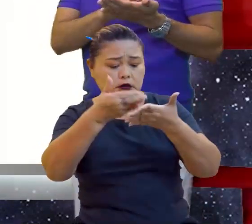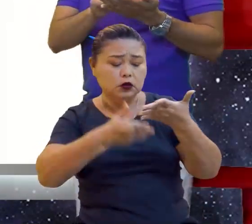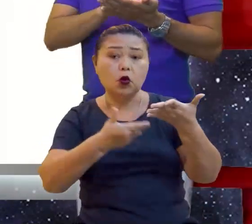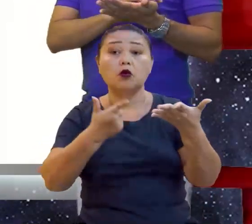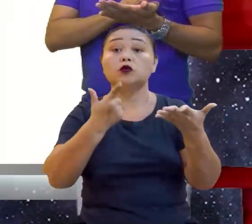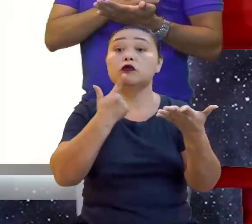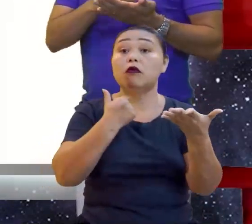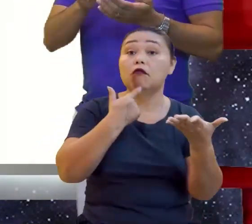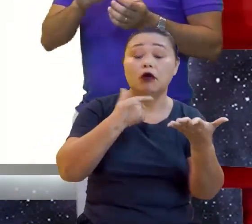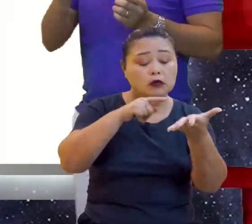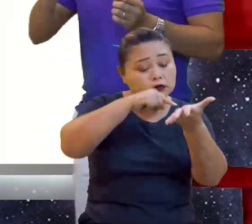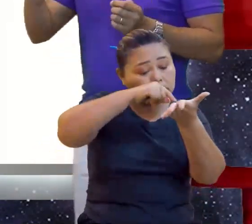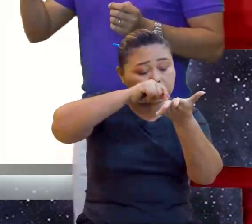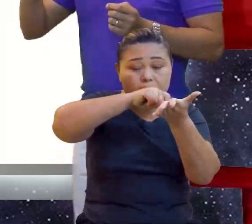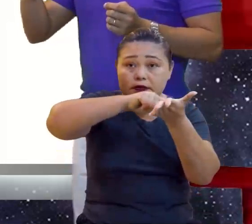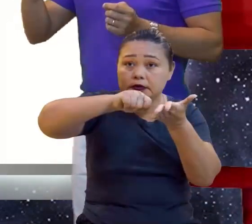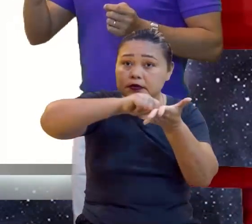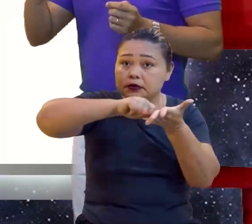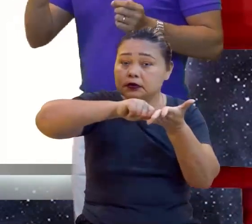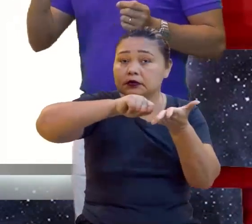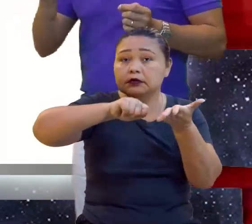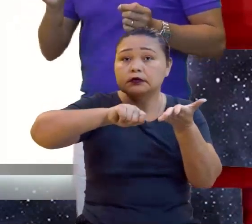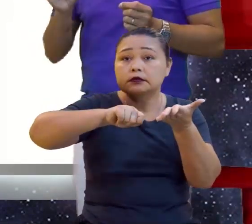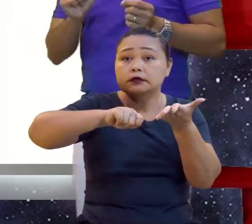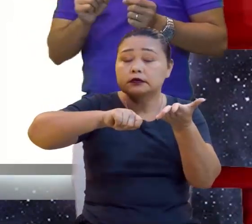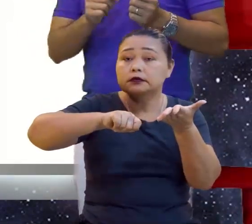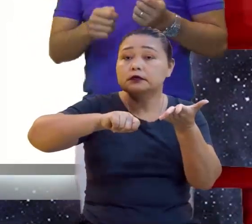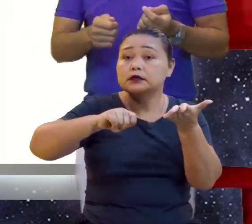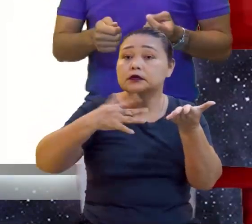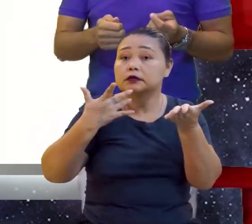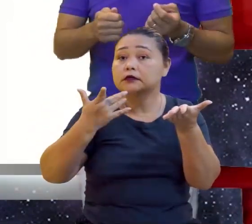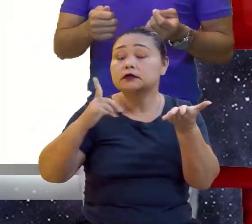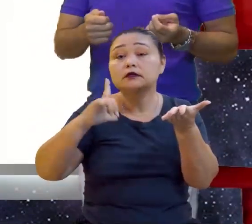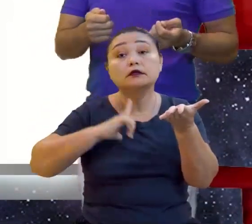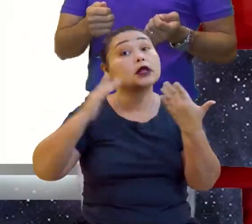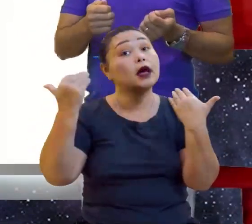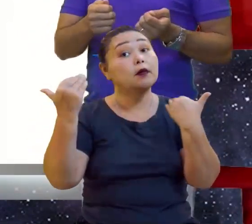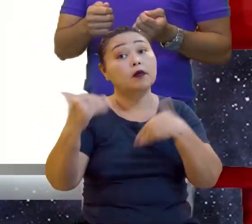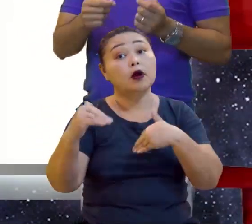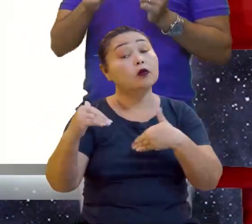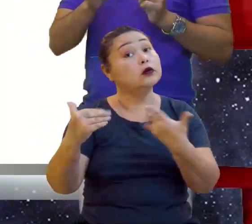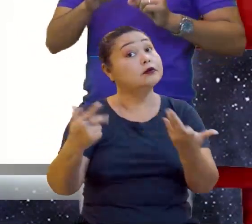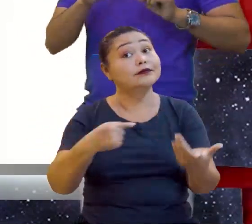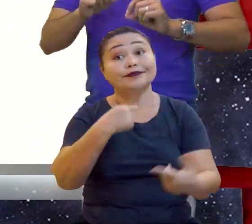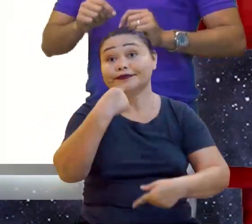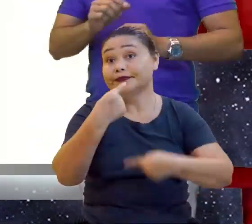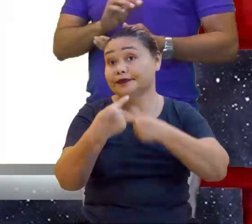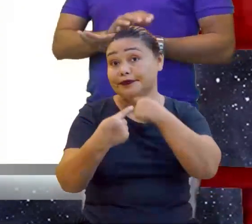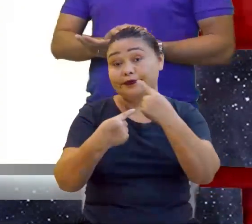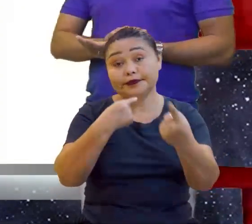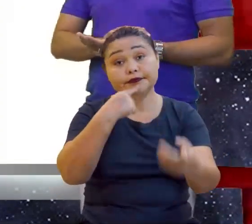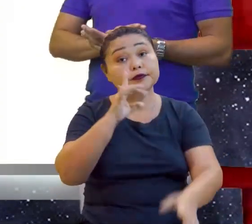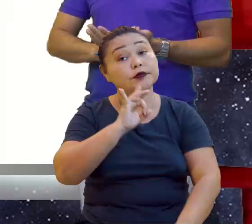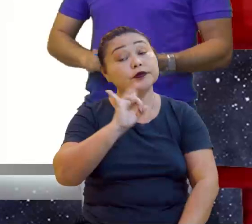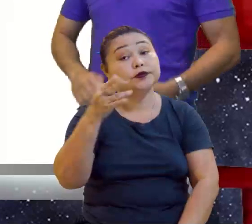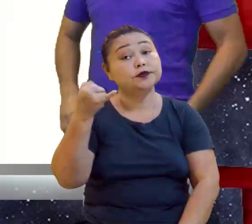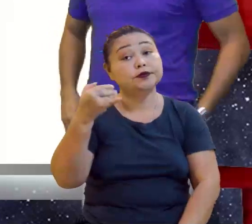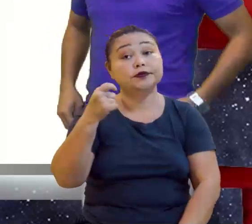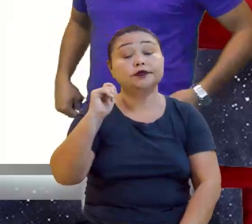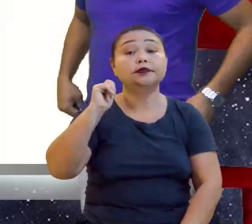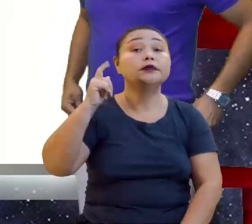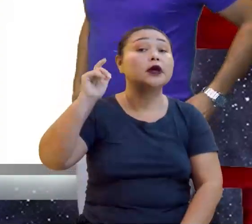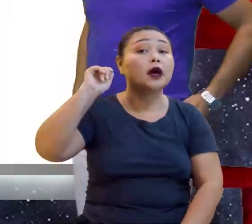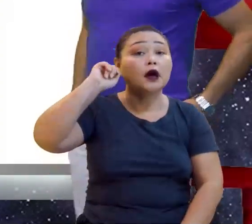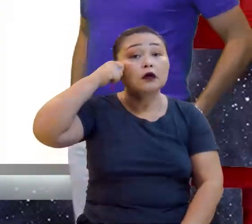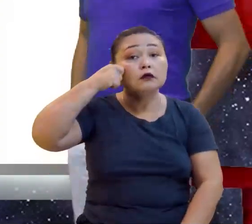ou sublinhar, né, ou passar o marca-texto, na prova eu não vou ter essa possibilidade, é só caneta preta. Mas uma vez que você